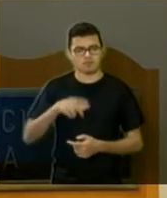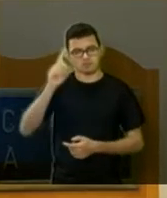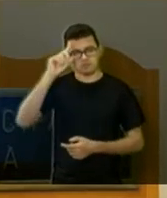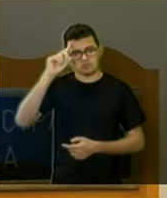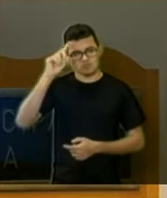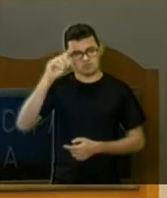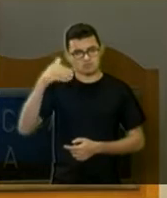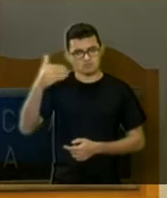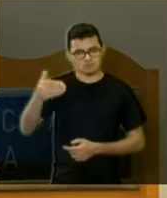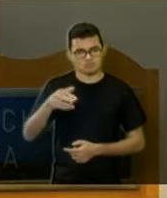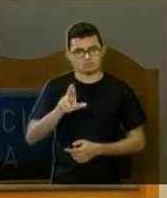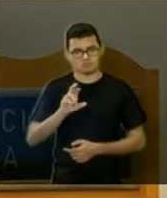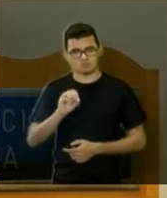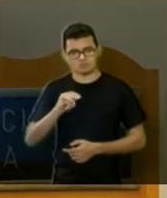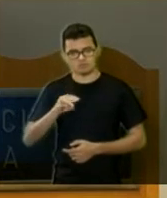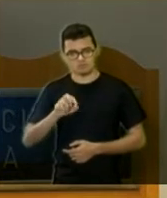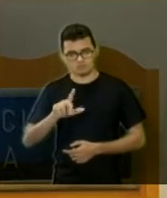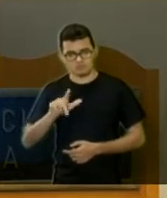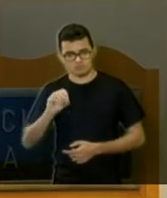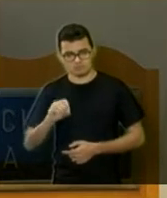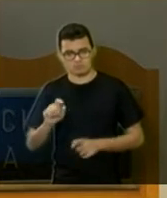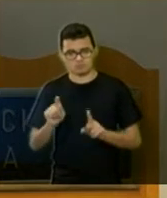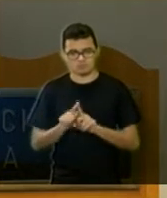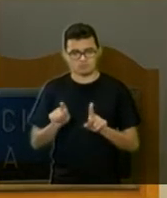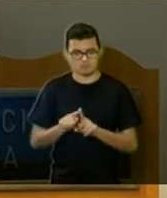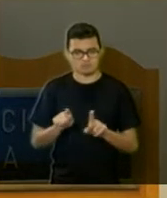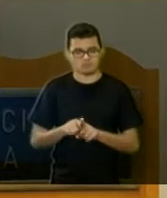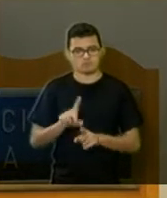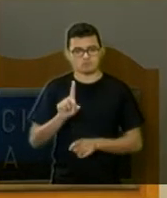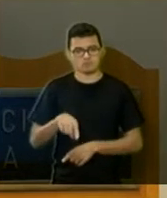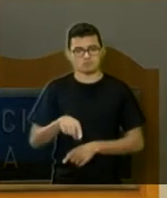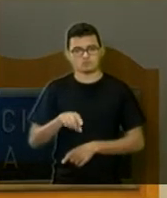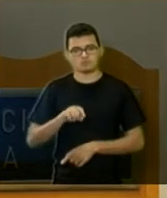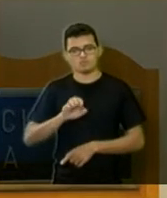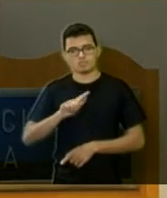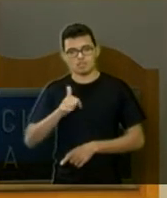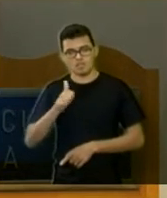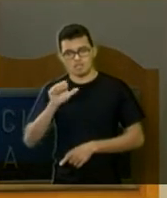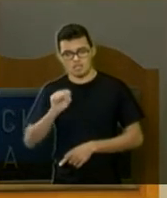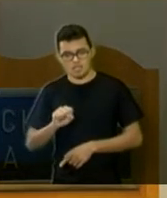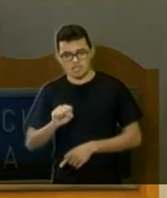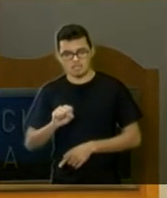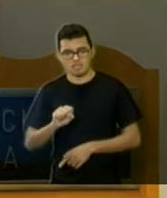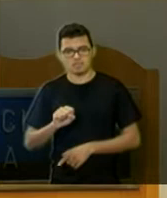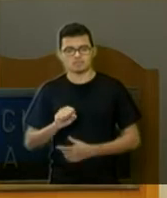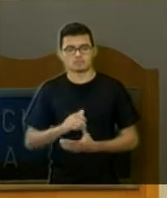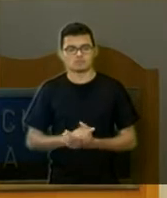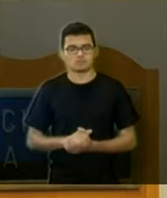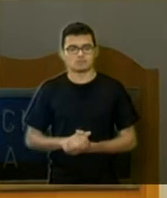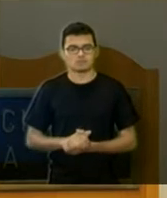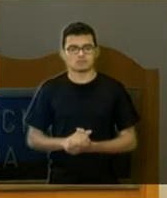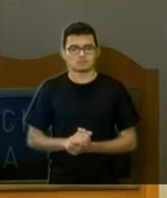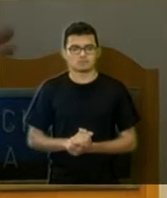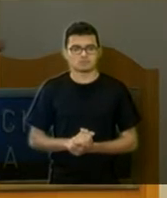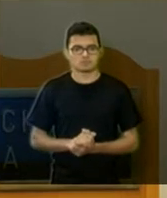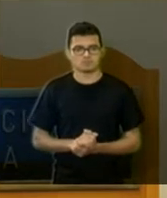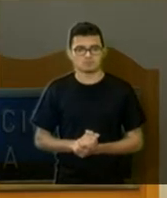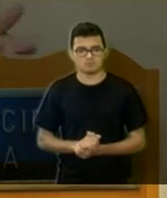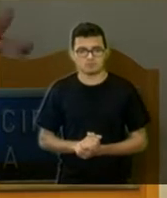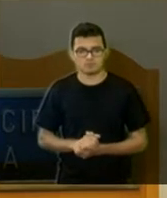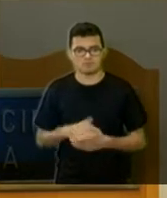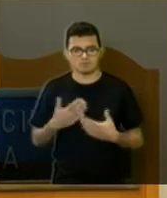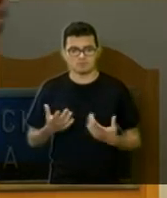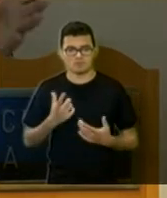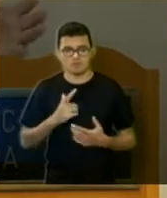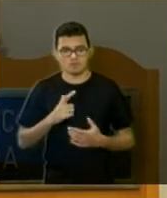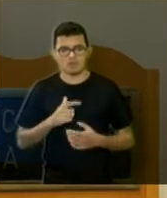o doutor Antônio Elias Chidieck, né? E tava ali, entravam